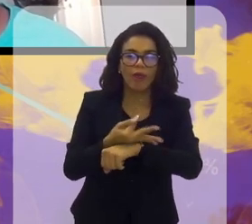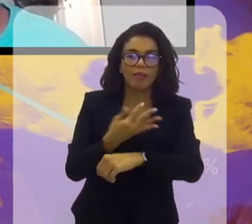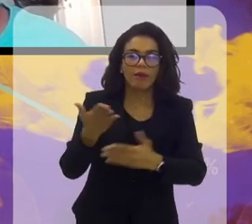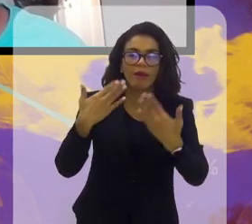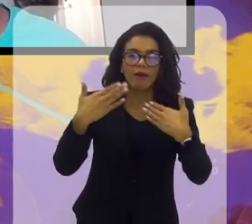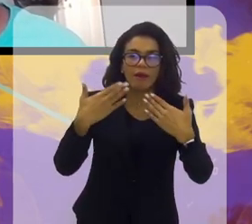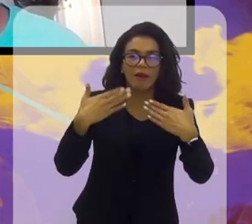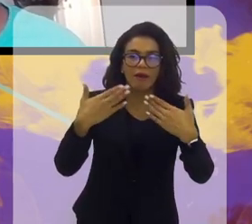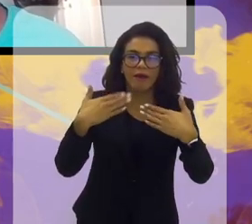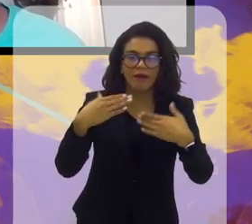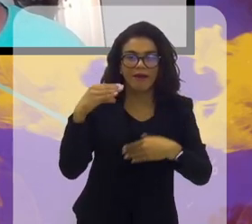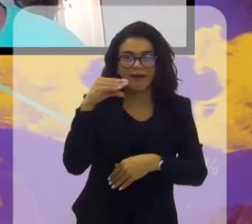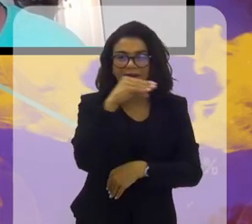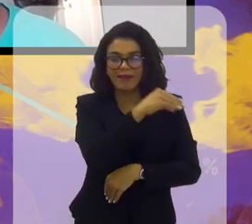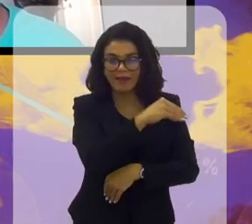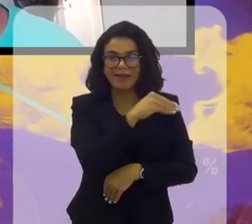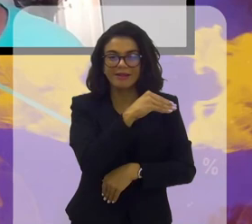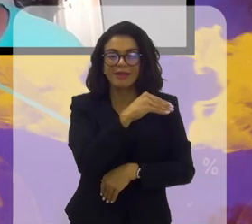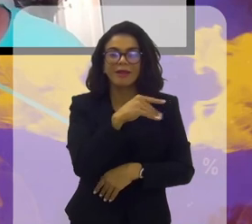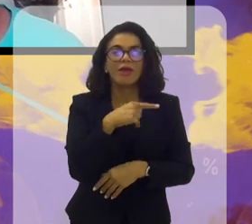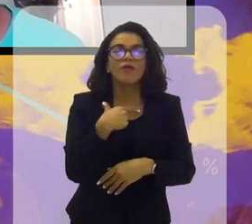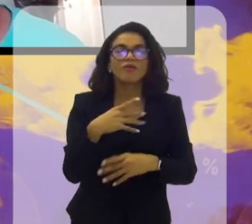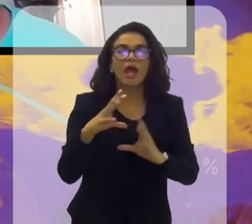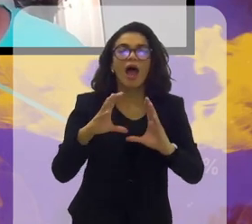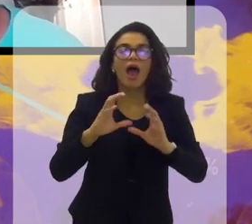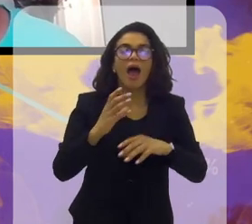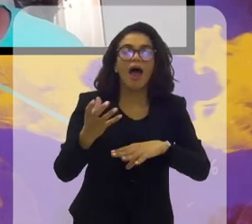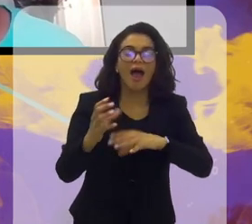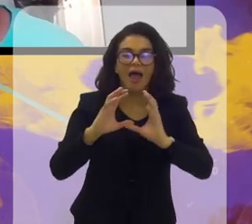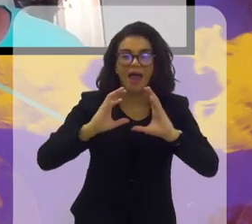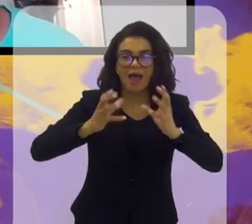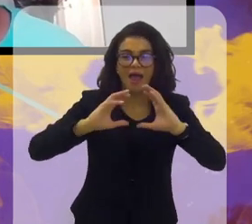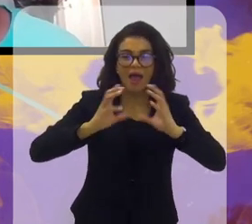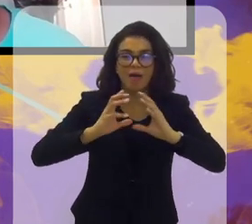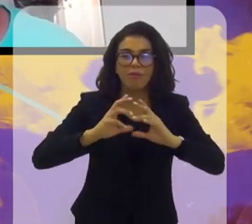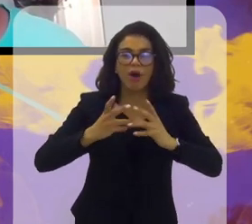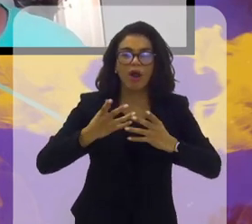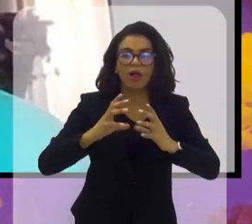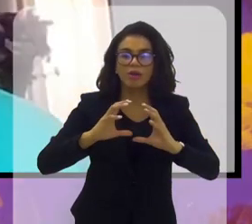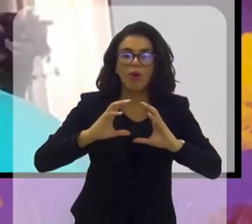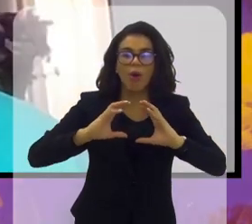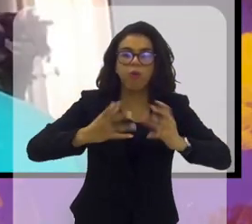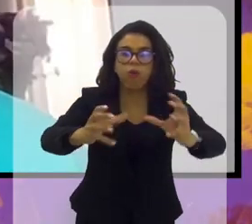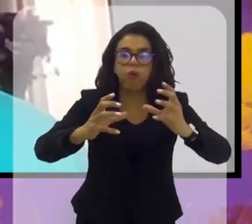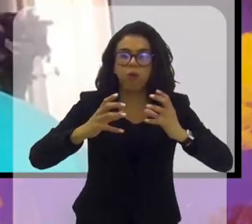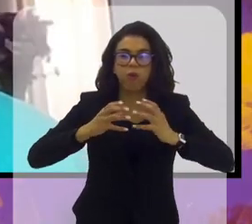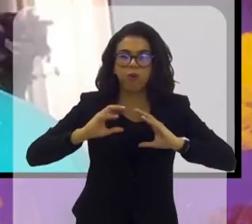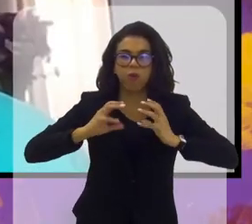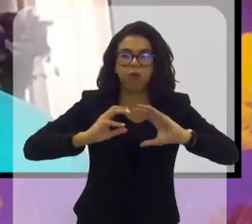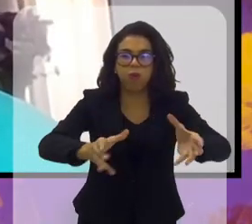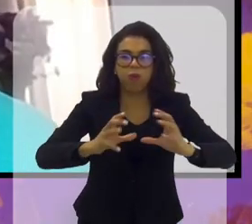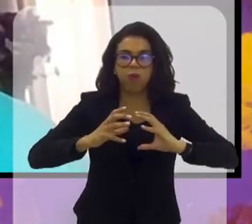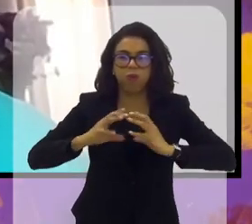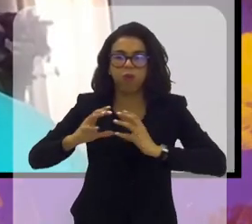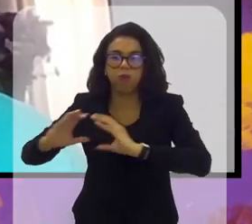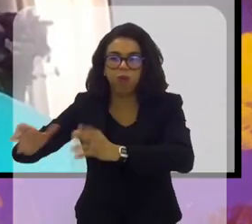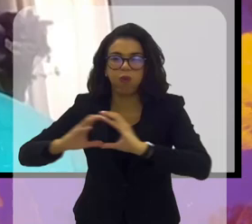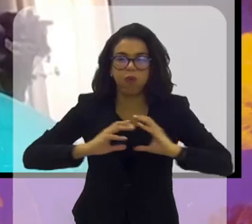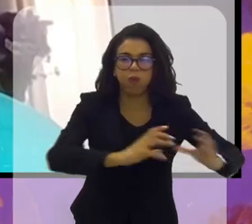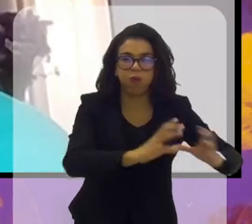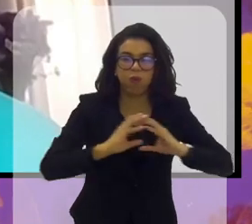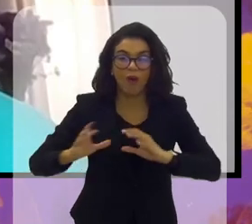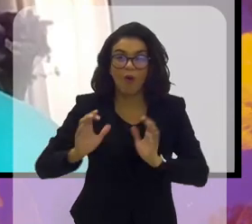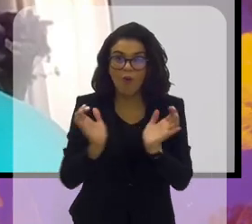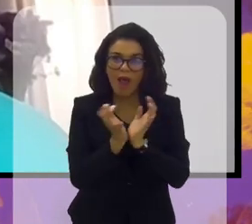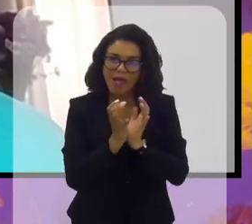suportam cortes tão baixos e têm uma densidade muito grande, prendem um pouco mais a bola. E para uma equipe técnica, uma equipe